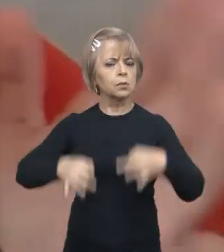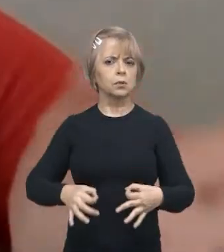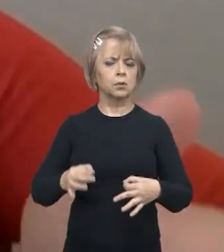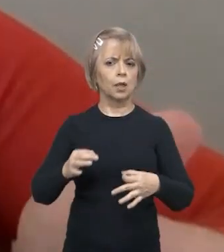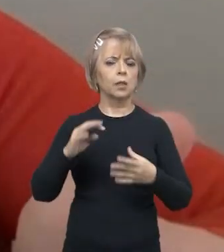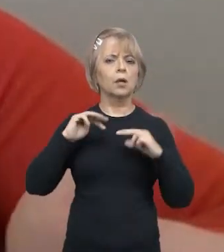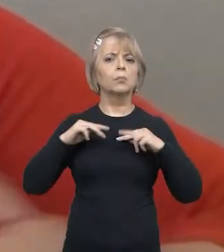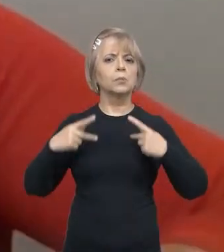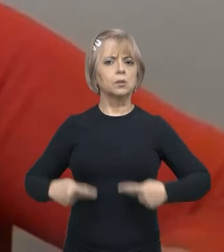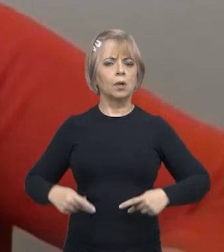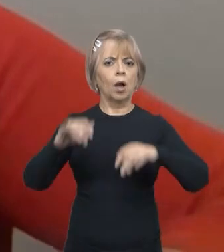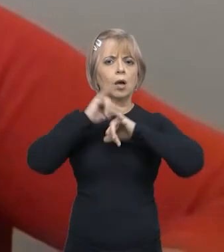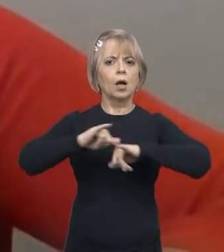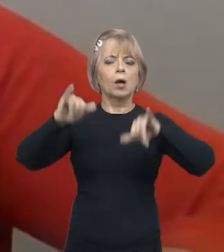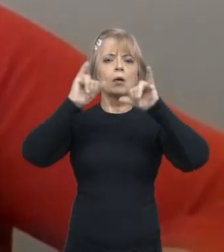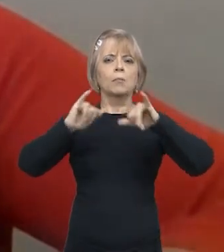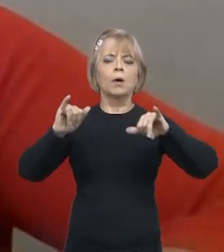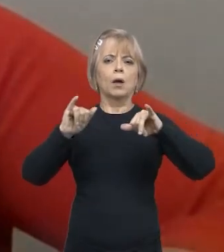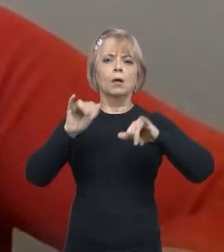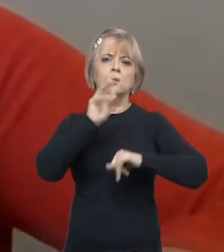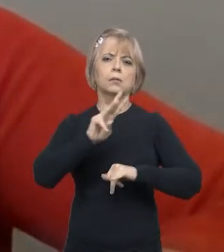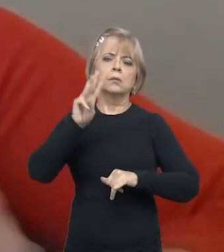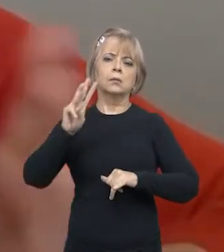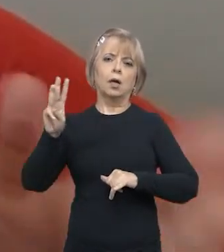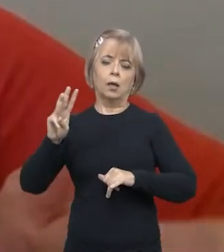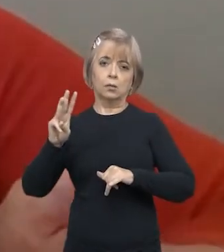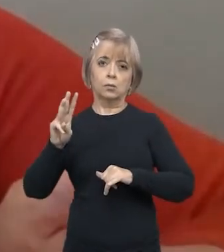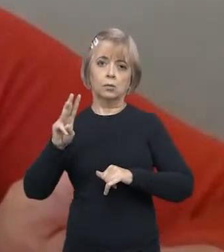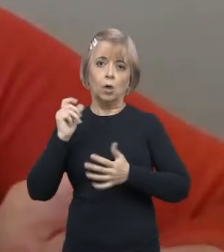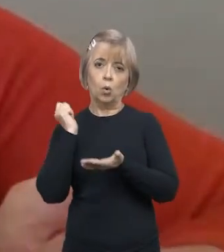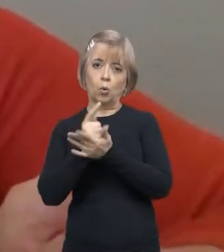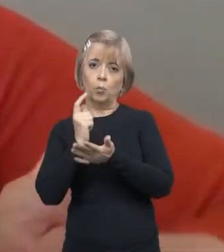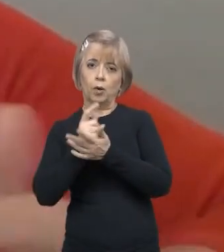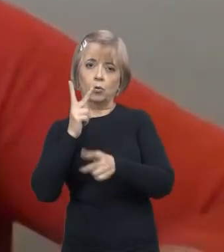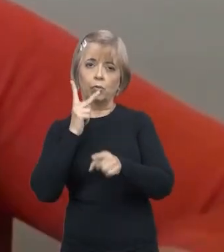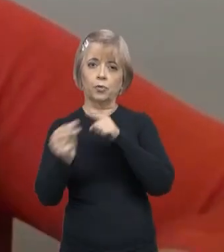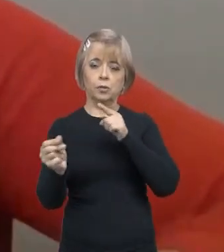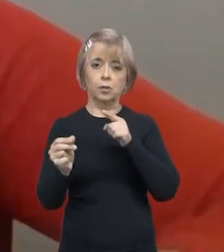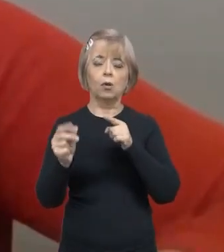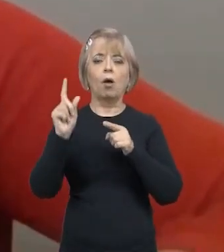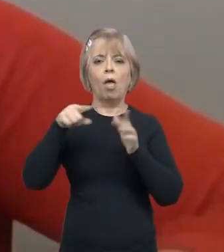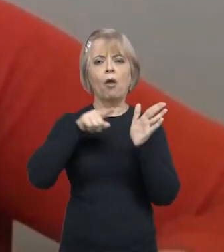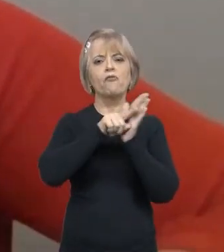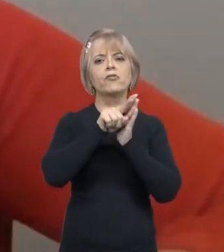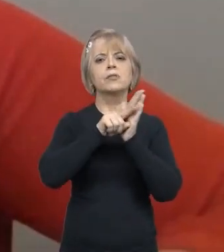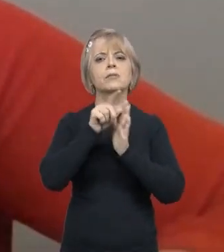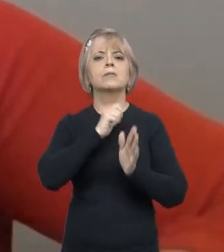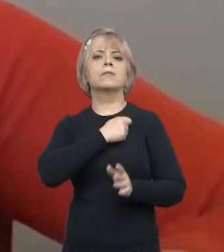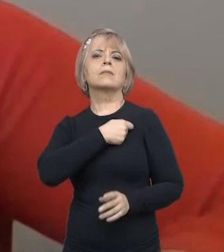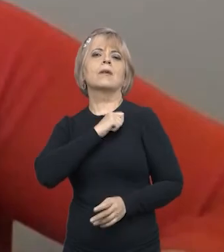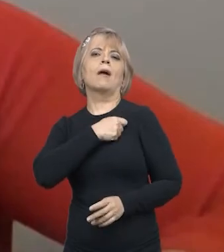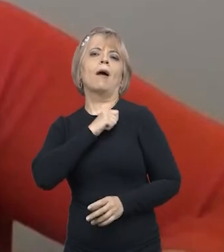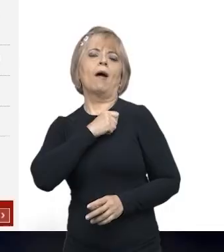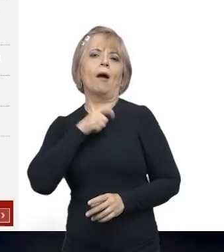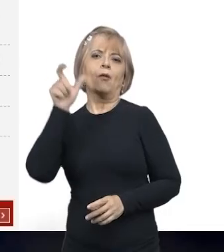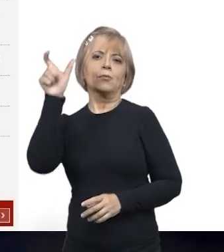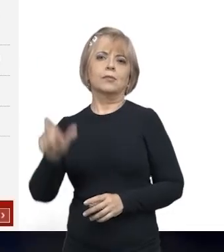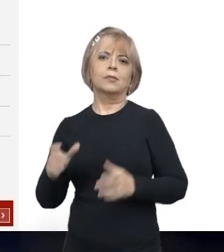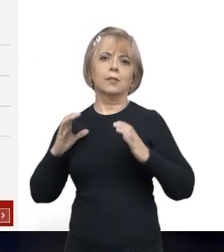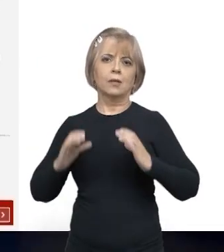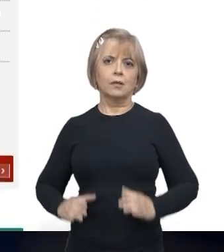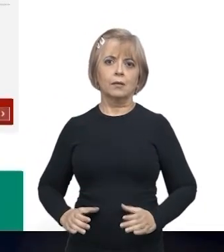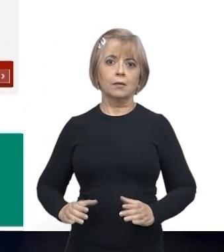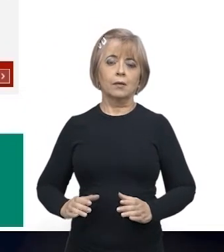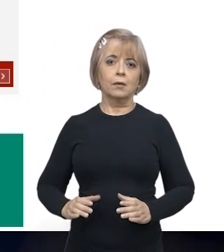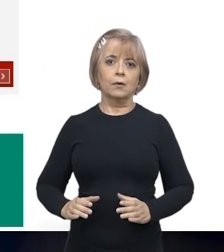Público lançou uma campanha dentro do site Consumidor Vencedor, que é o Fiscal Cidadão. Acessando o site Consumidor Vencedor, na